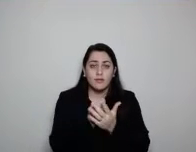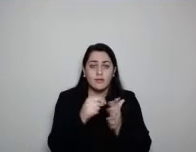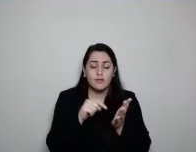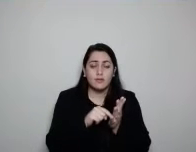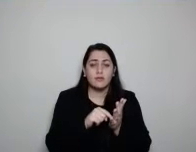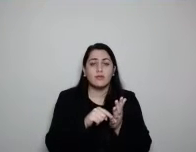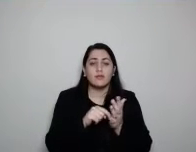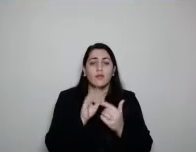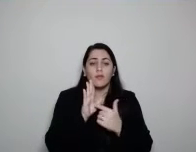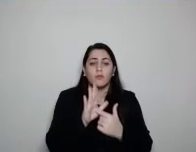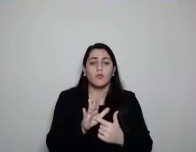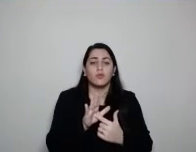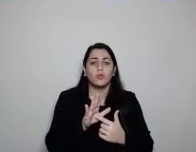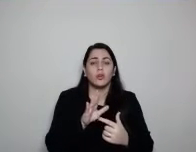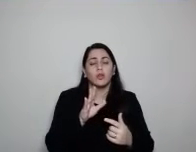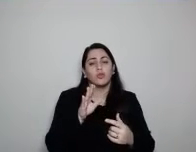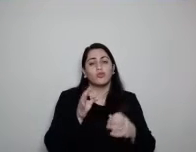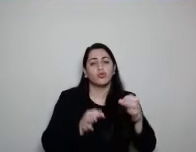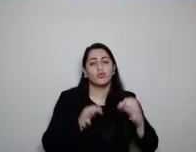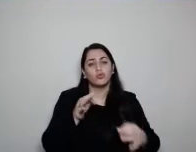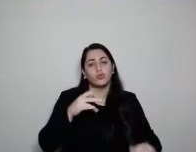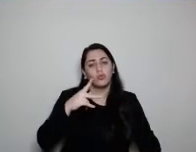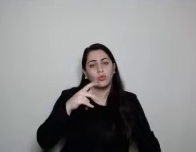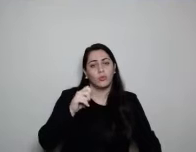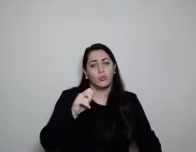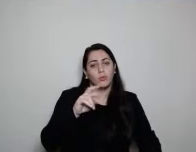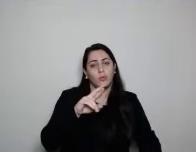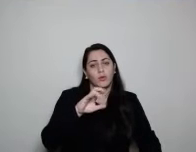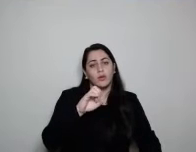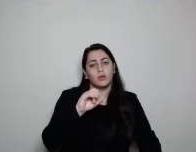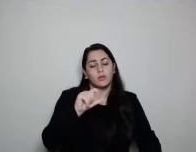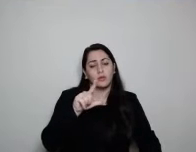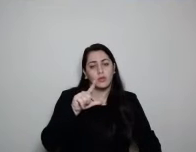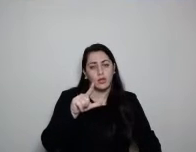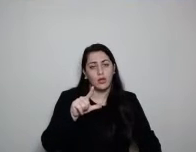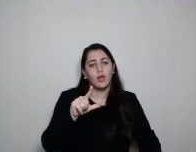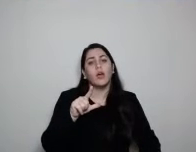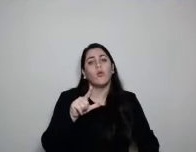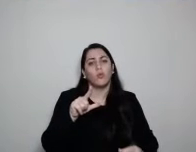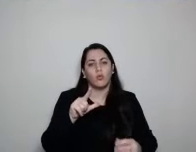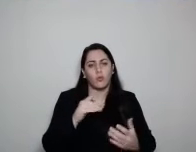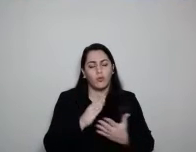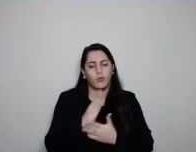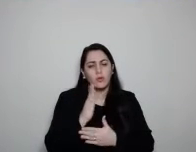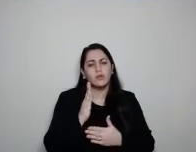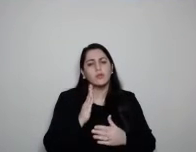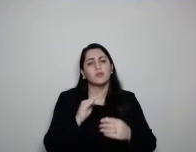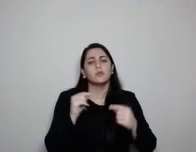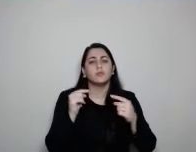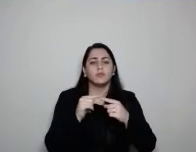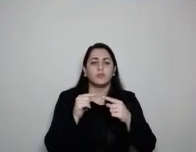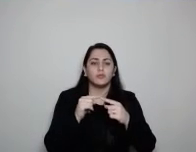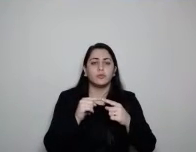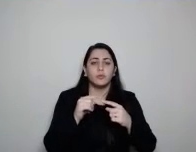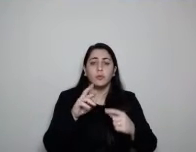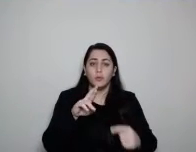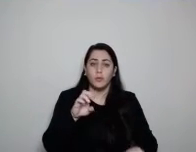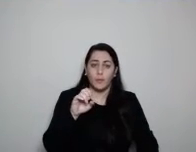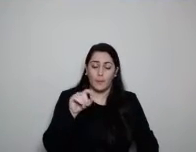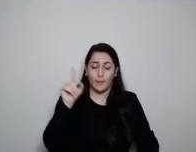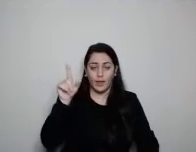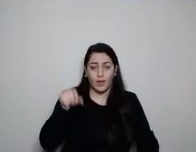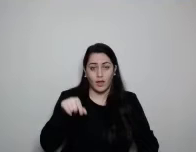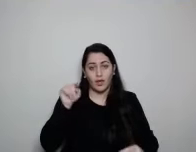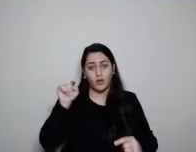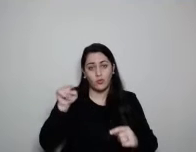julgo parcialmente procedente a pretensão veiculada na inicial, condenando a ré Unimed.